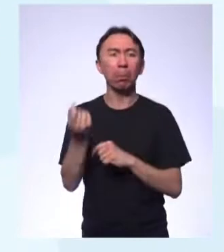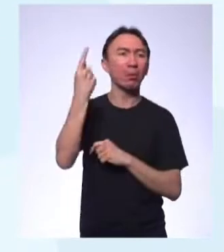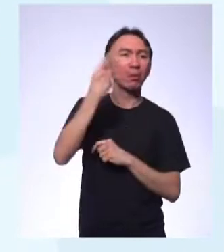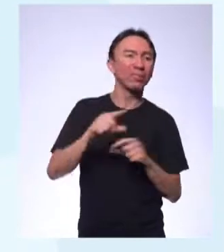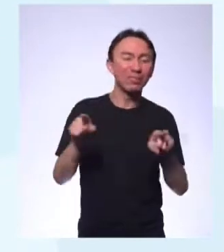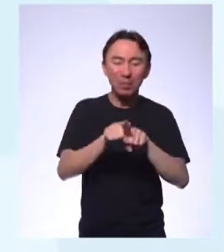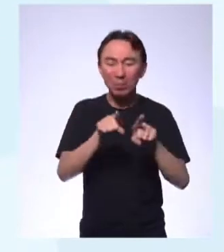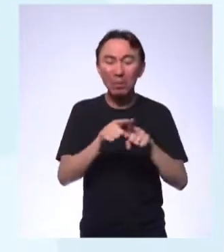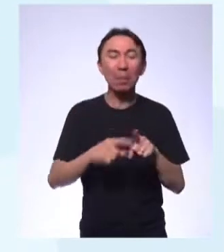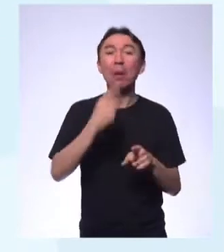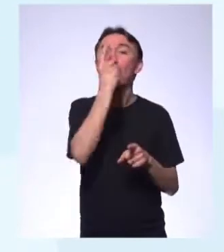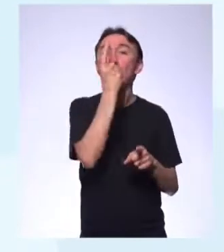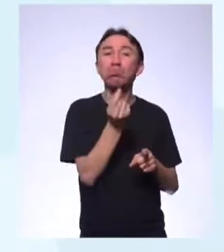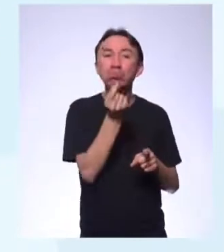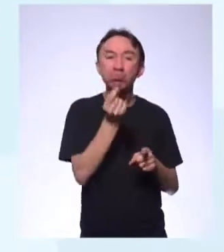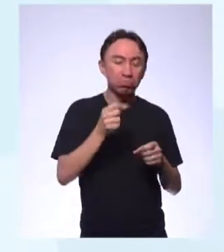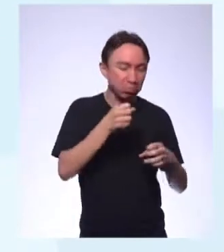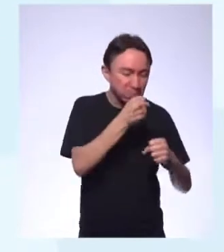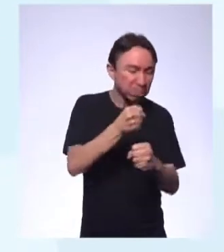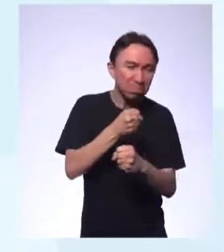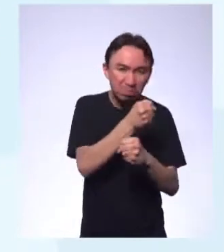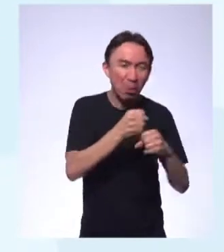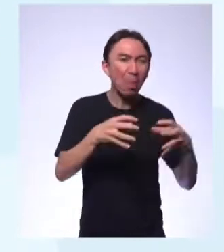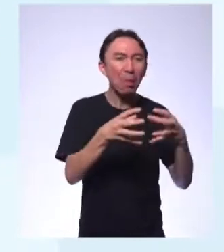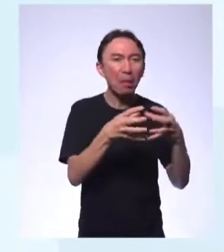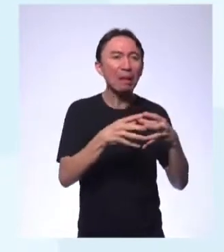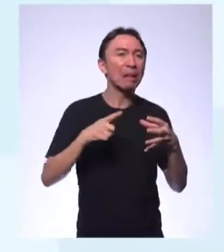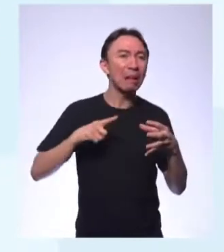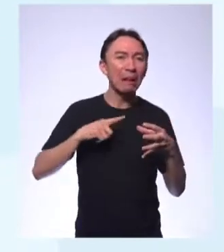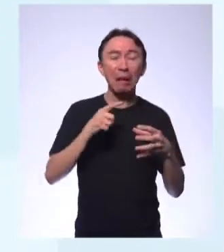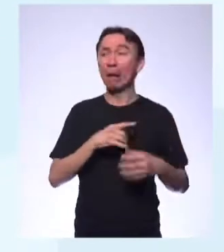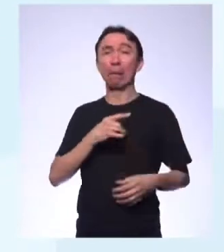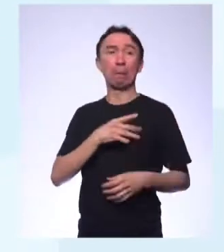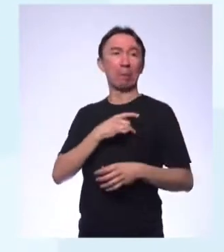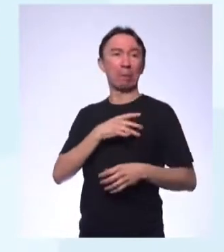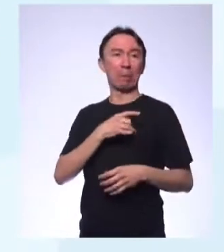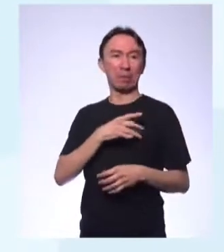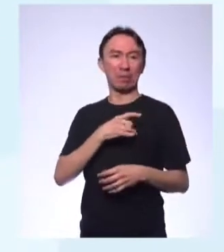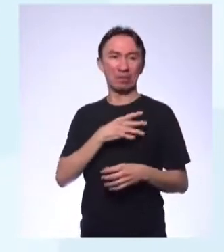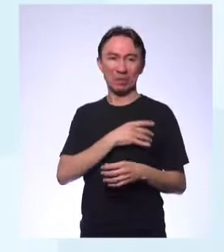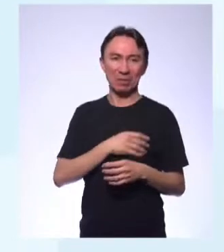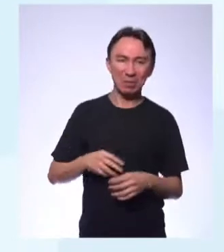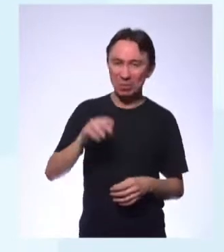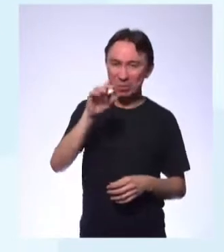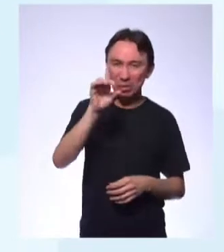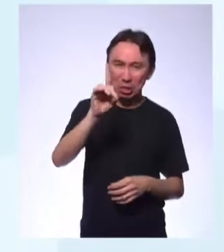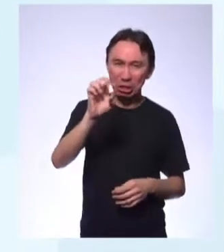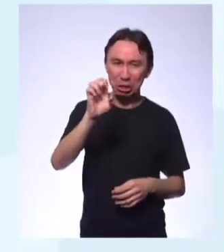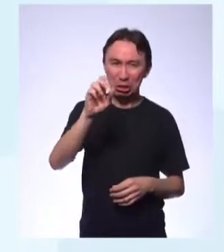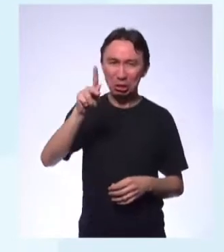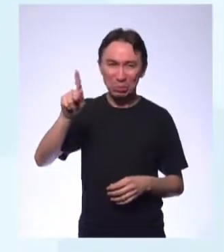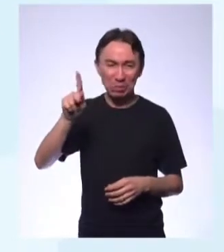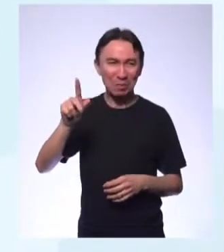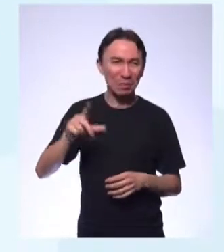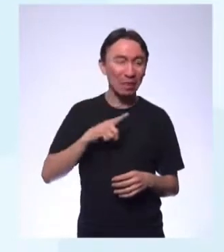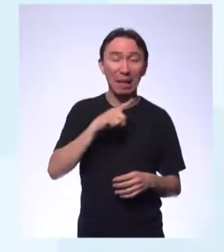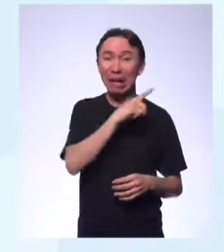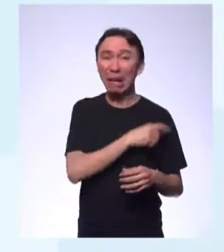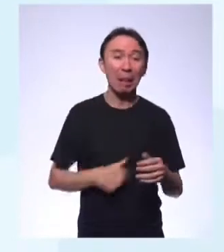medo de Gawart Grindelwald, Johnny Depp, o segundo bruxo na escala dos magos